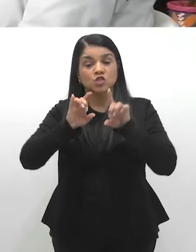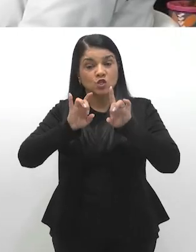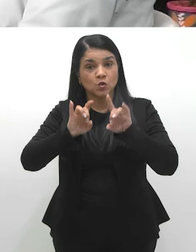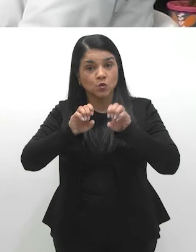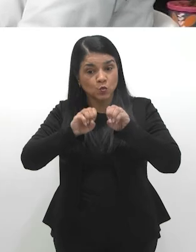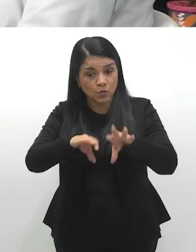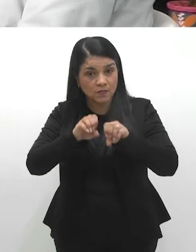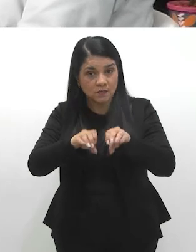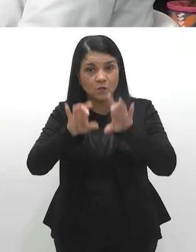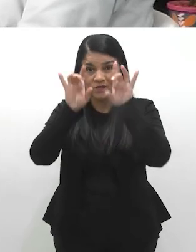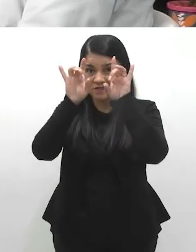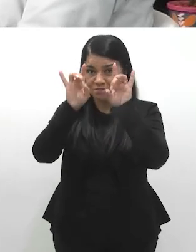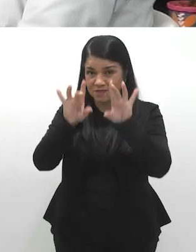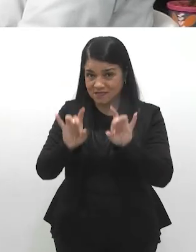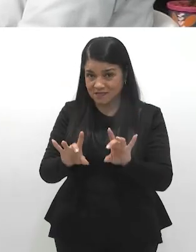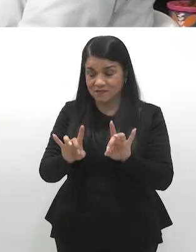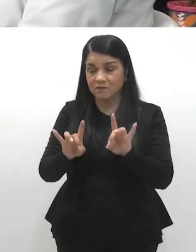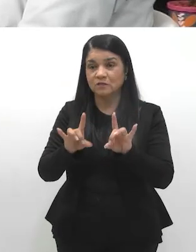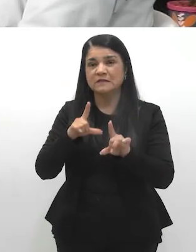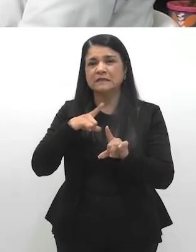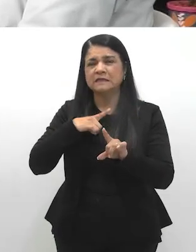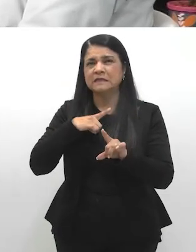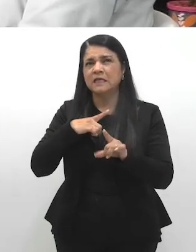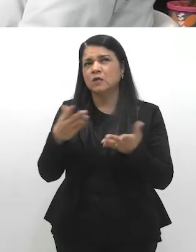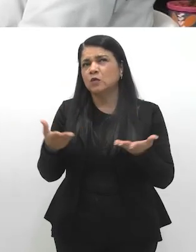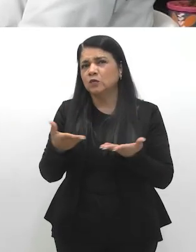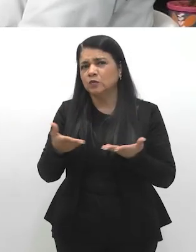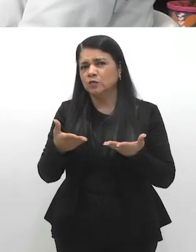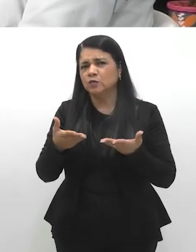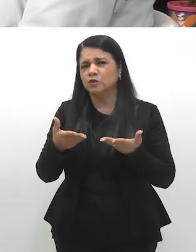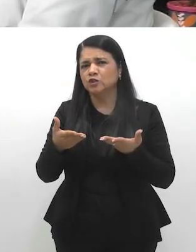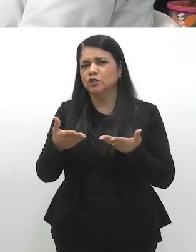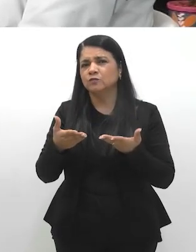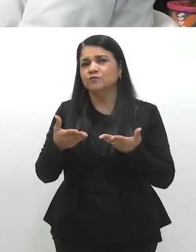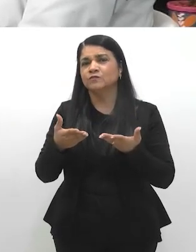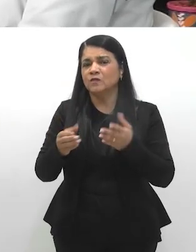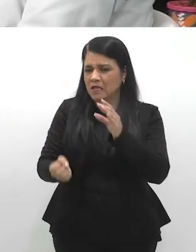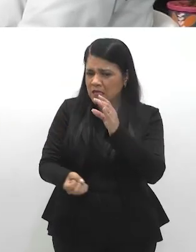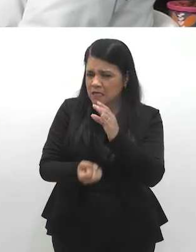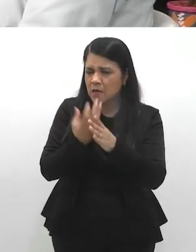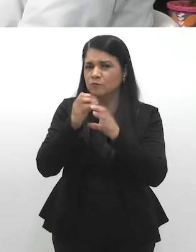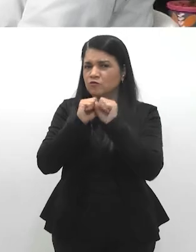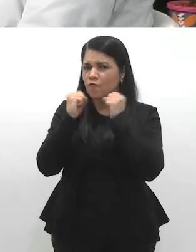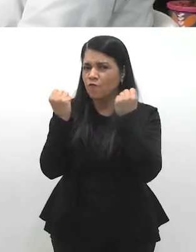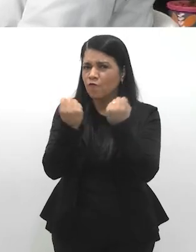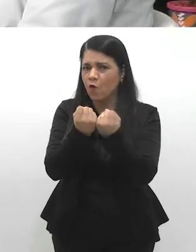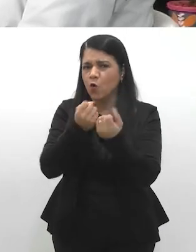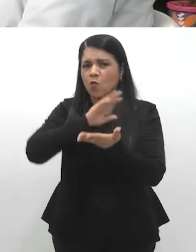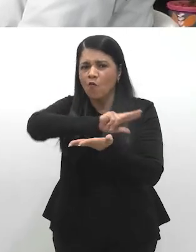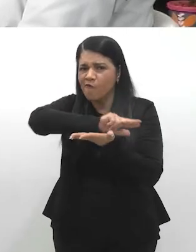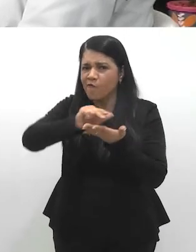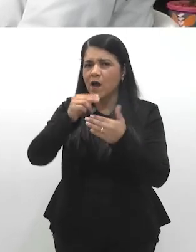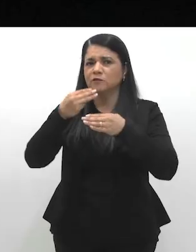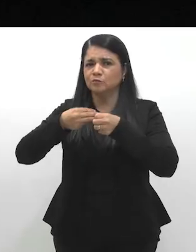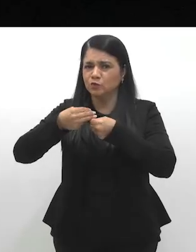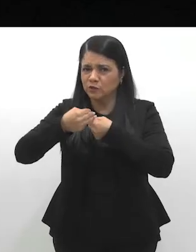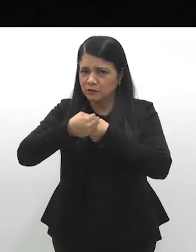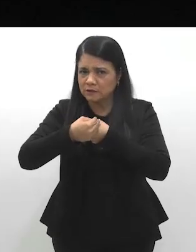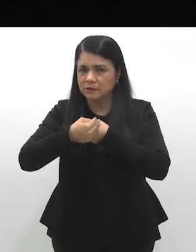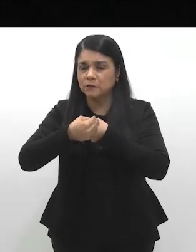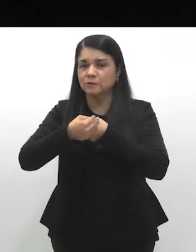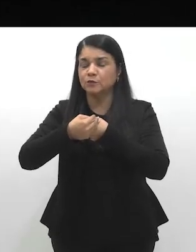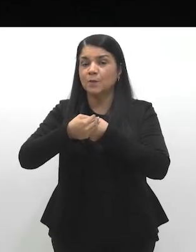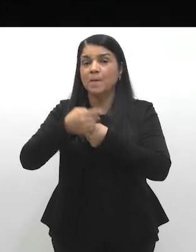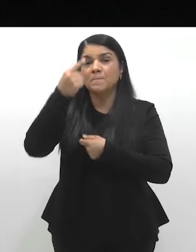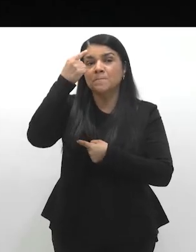Educação Especial, que tem hoje mais, que criamos um fórum com os diversos municípios do estado do